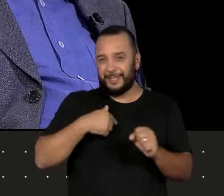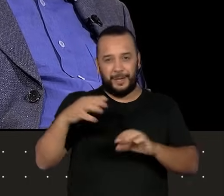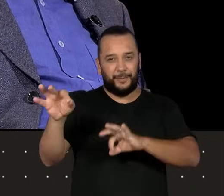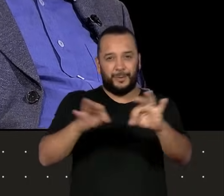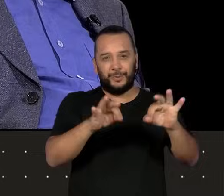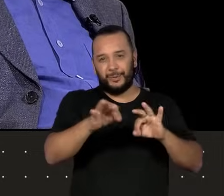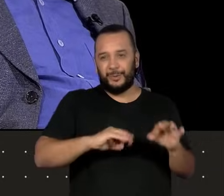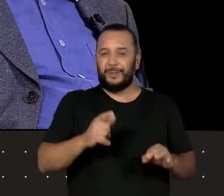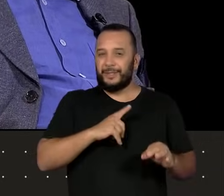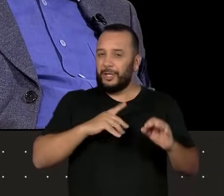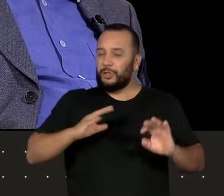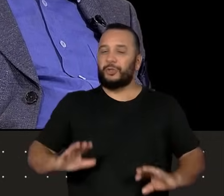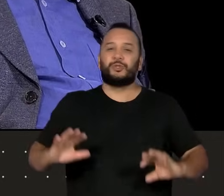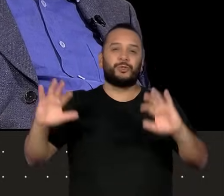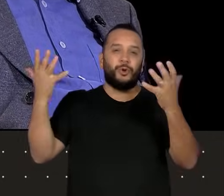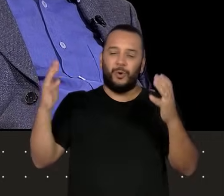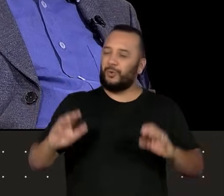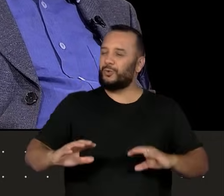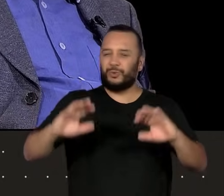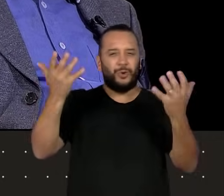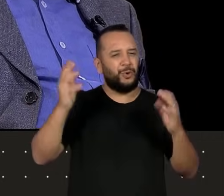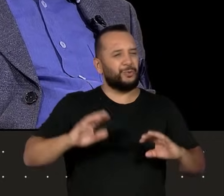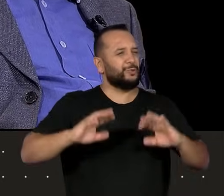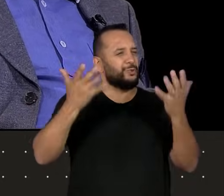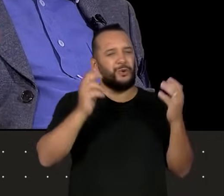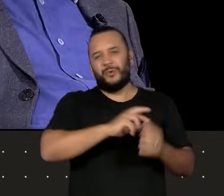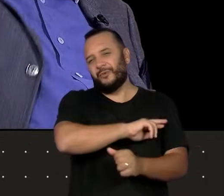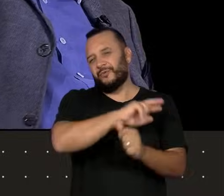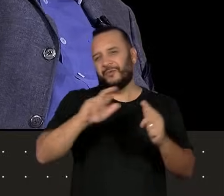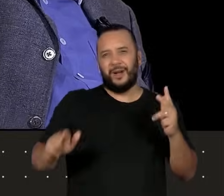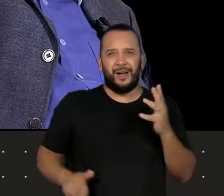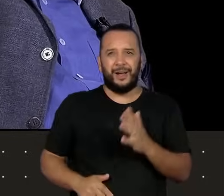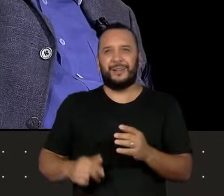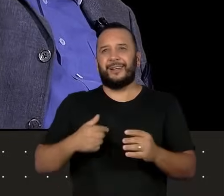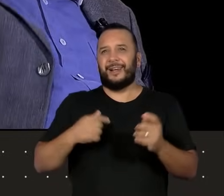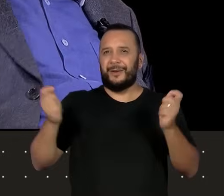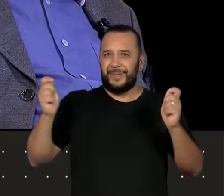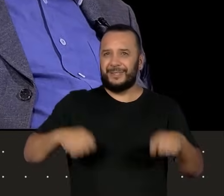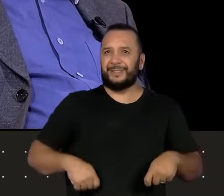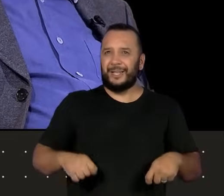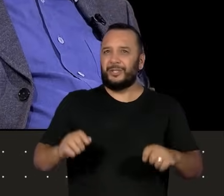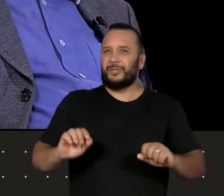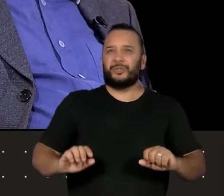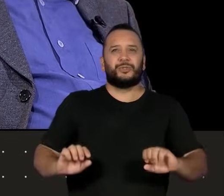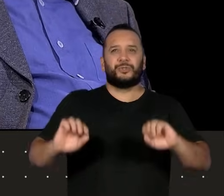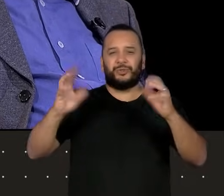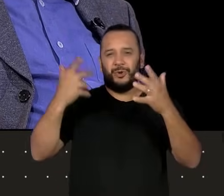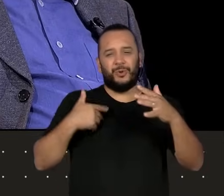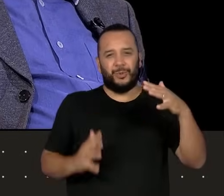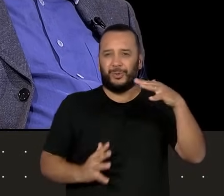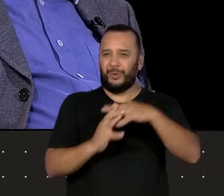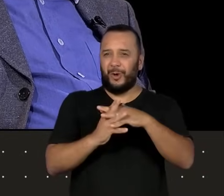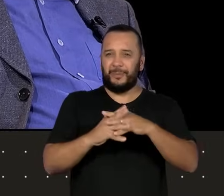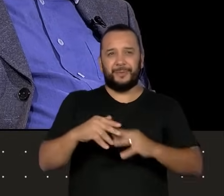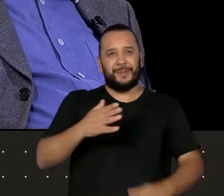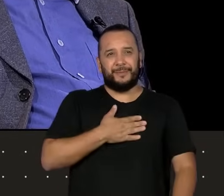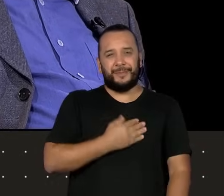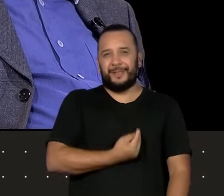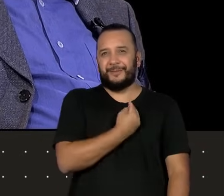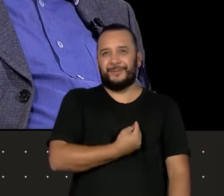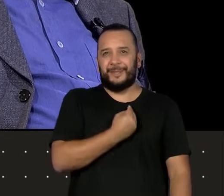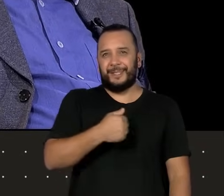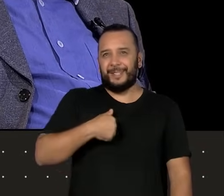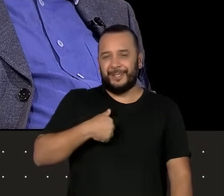muitos shows, mas muito mesmo, com grande capacidade, shows de categoria. Agora, o show que mais marcou na minha